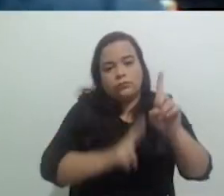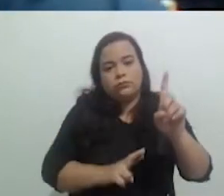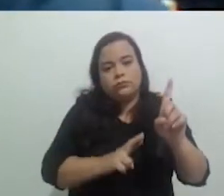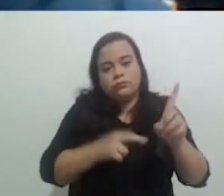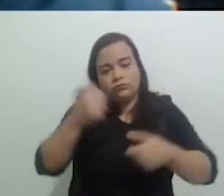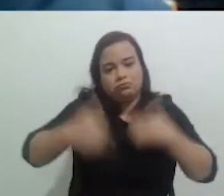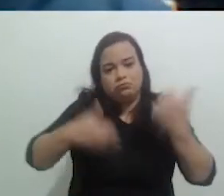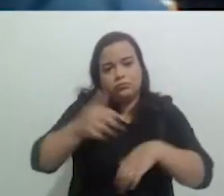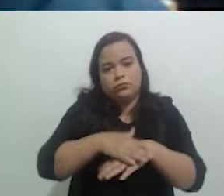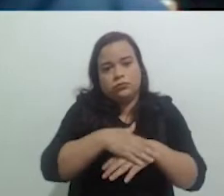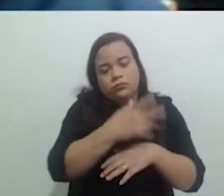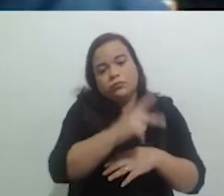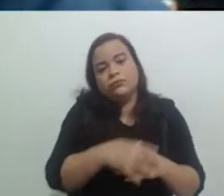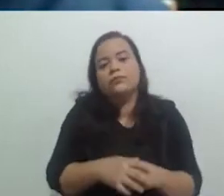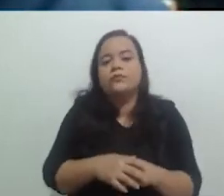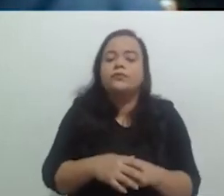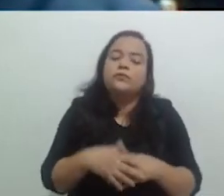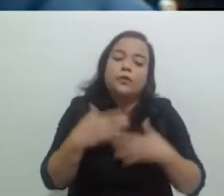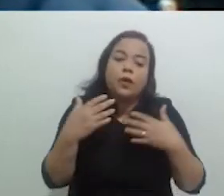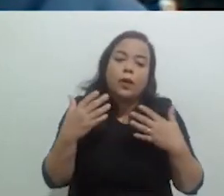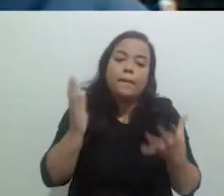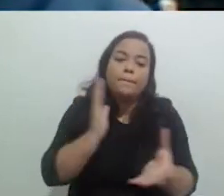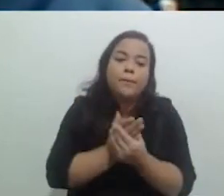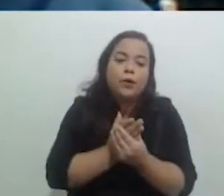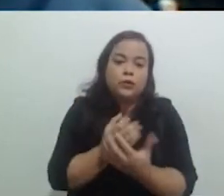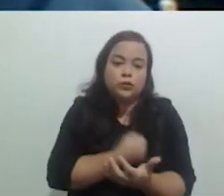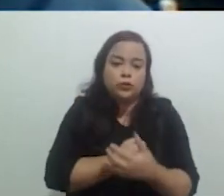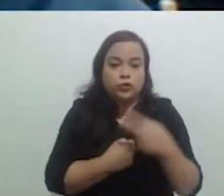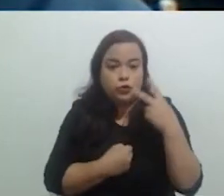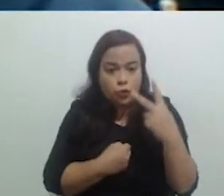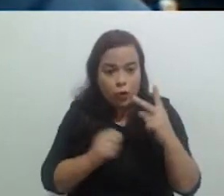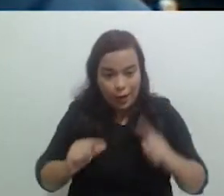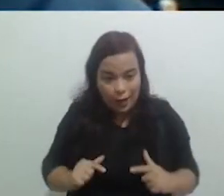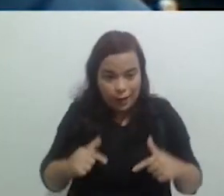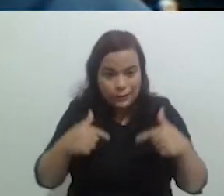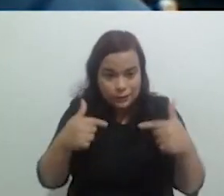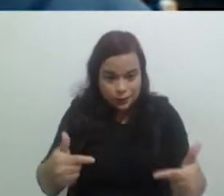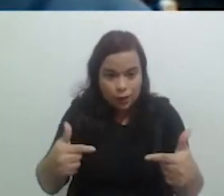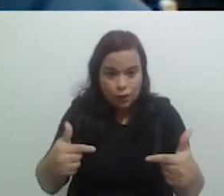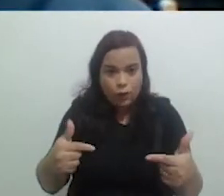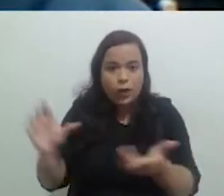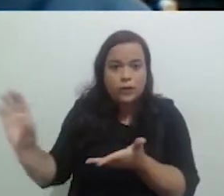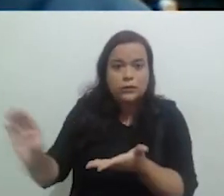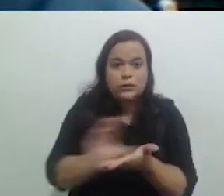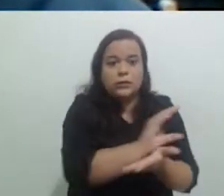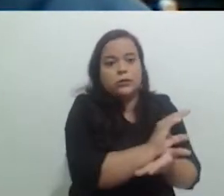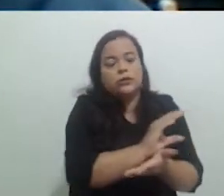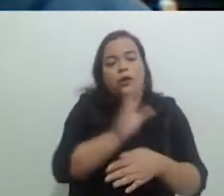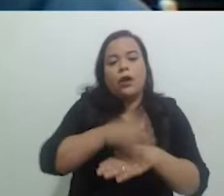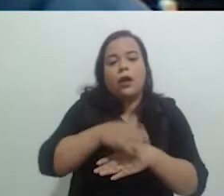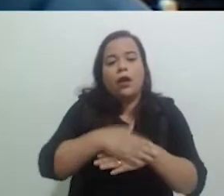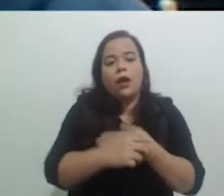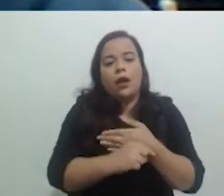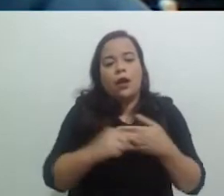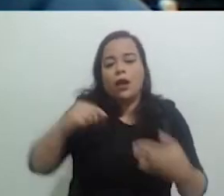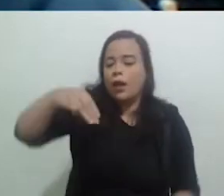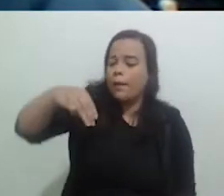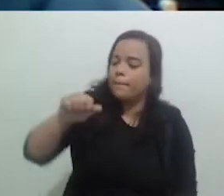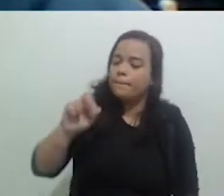Processo número 2, ação rescisória, autor. Autor Maria do Socorro Cabral, advogado doutor Jane Kerli Dias.